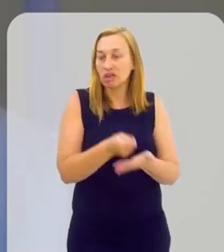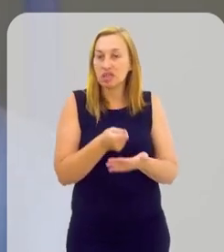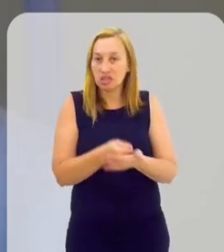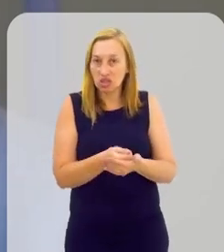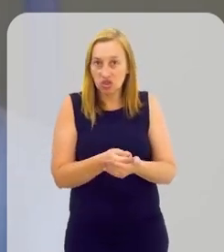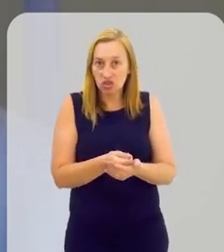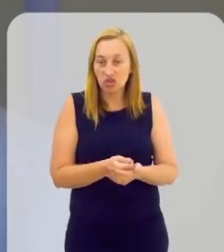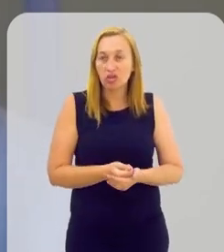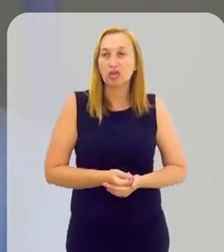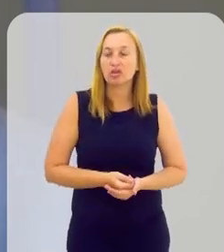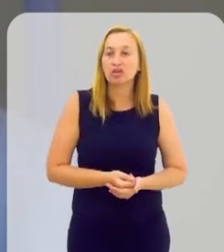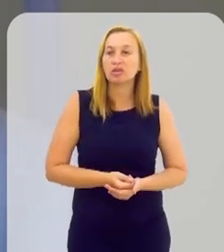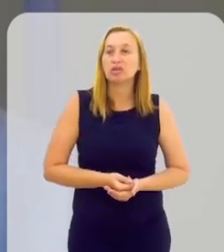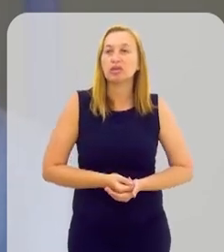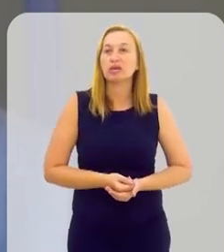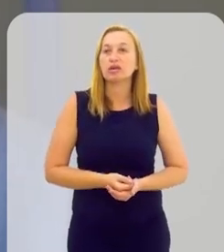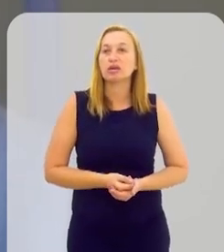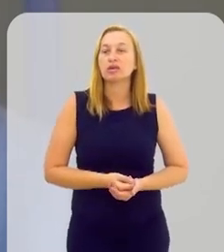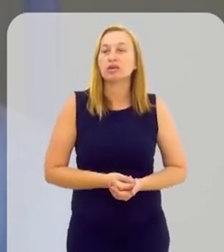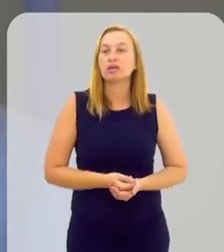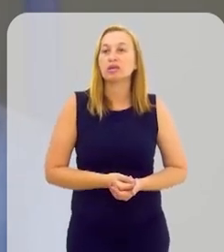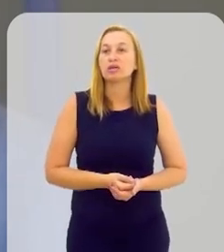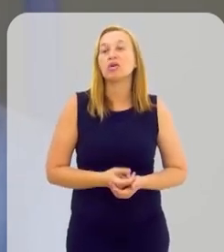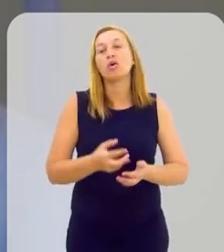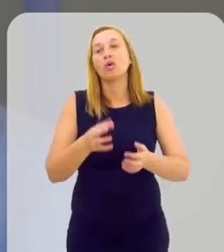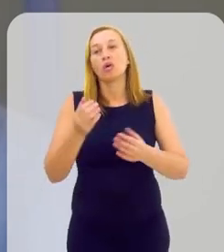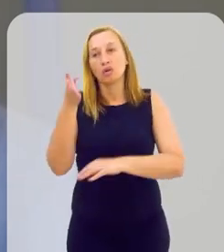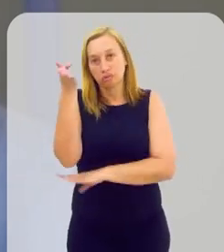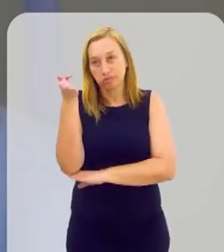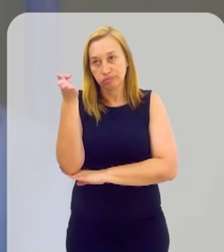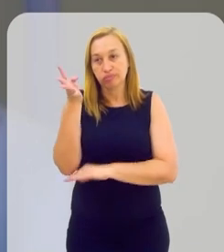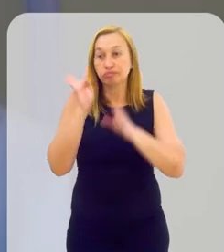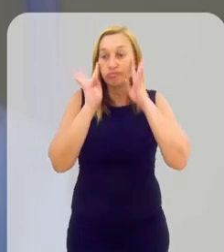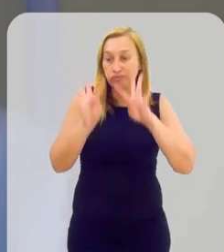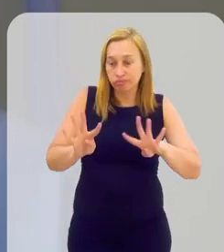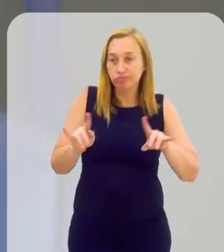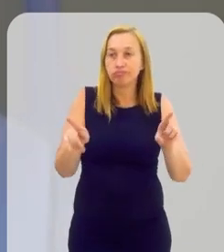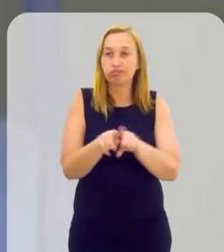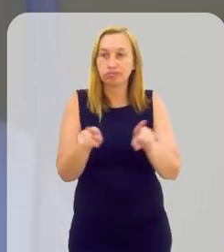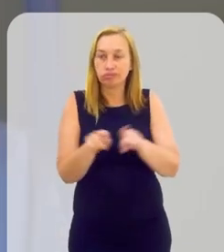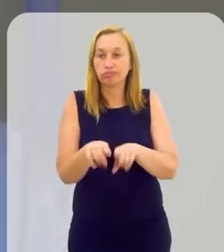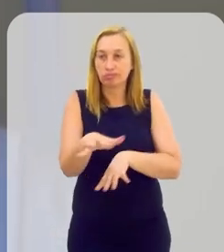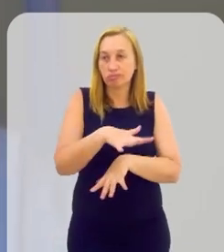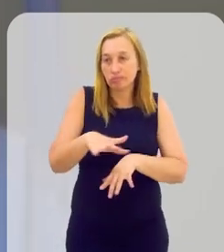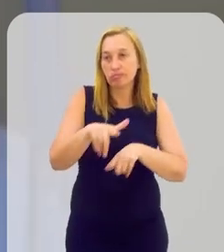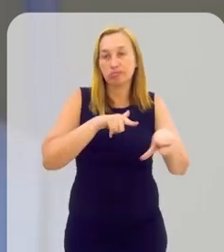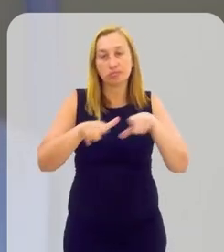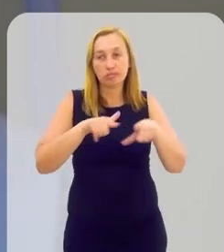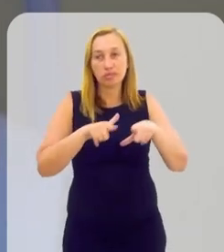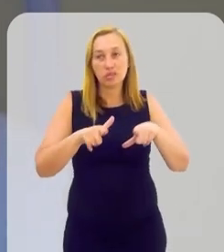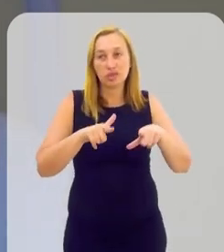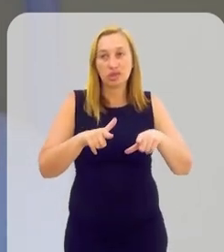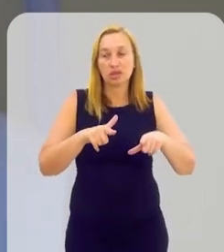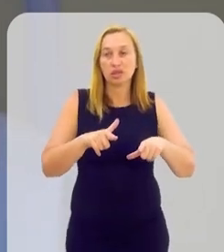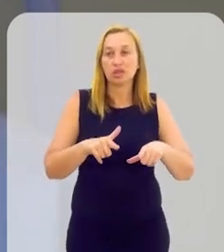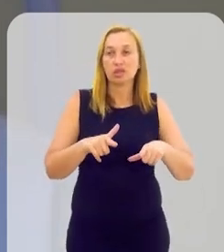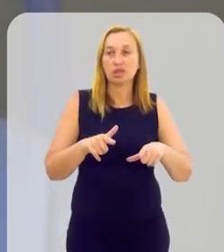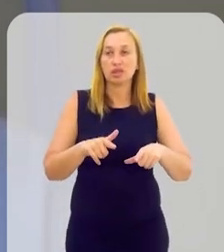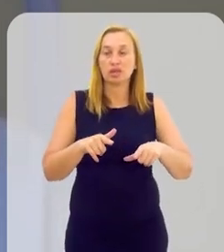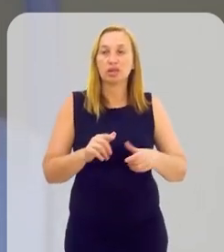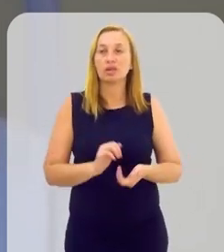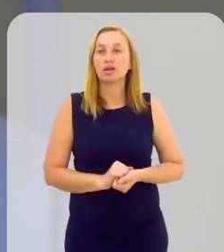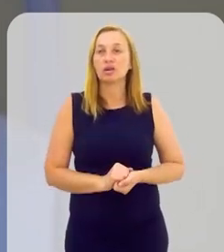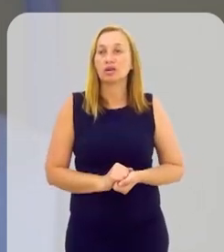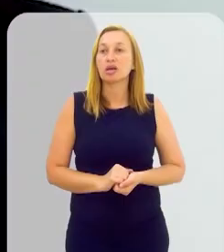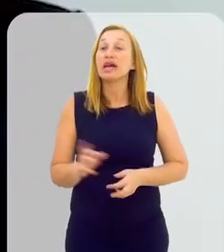quer dizer, que não é aquele que tem no dia a dia da casa dele, e os hotéis têm que estar atentos a essa perspectiva de mercado, a esse atendimento das expectativas do